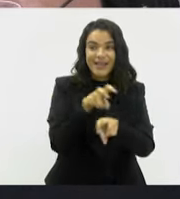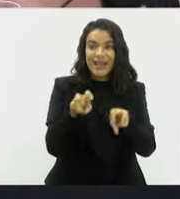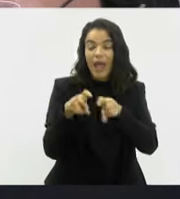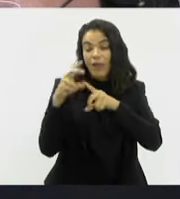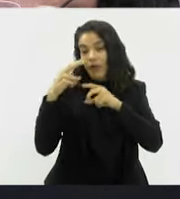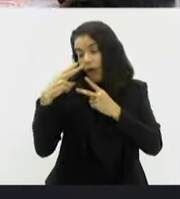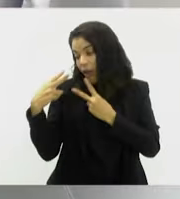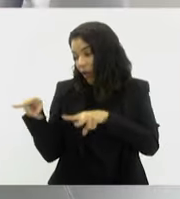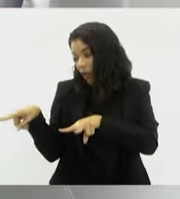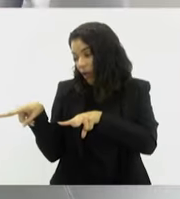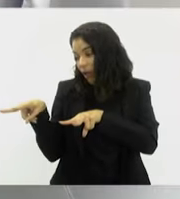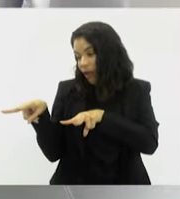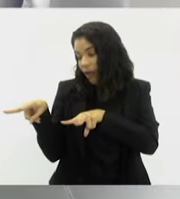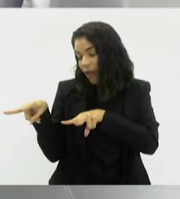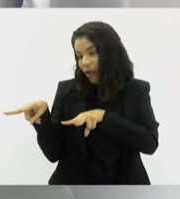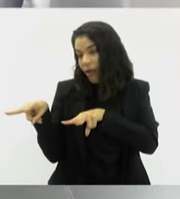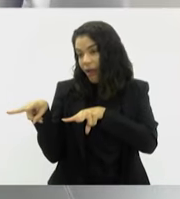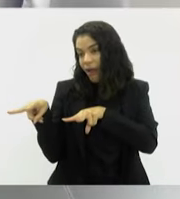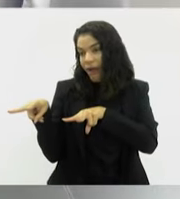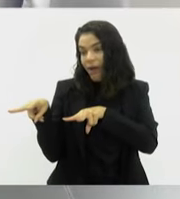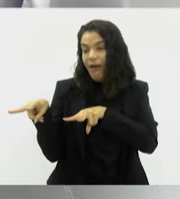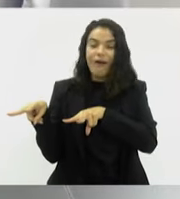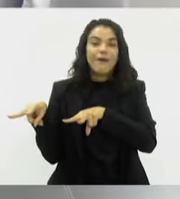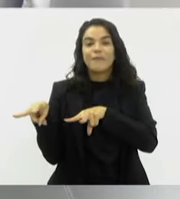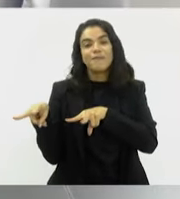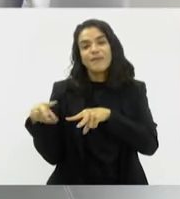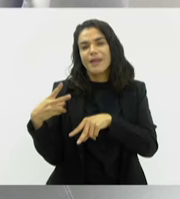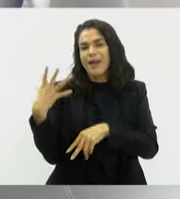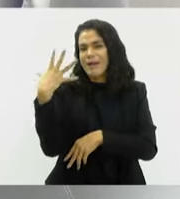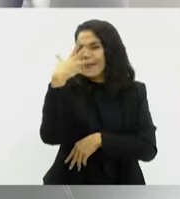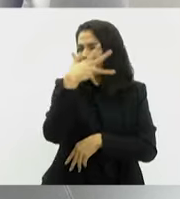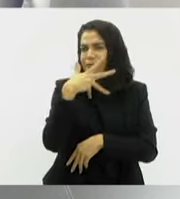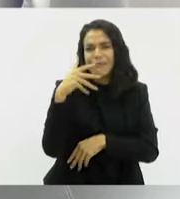Assédio estrelar. Presidente, rapidinho. É uma maravilha.